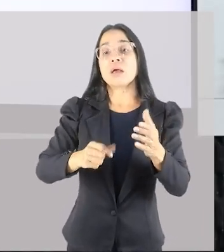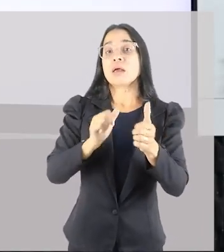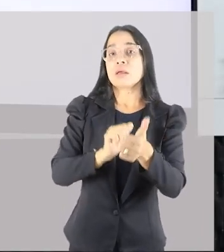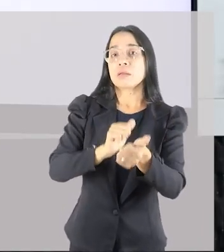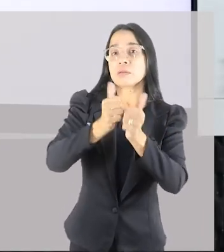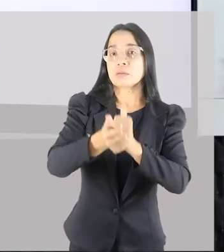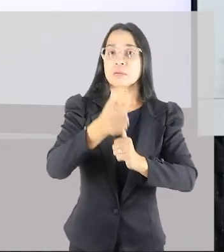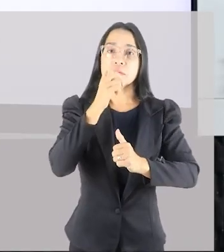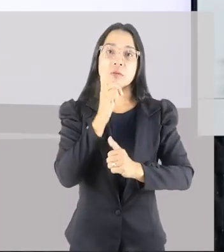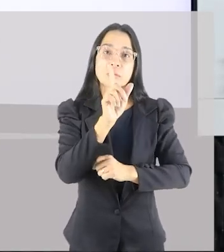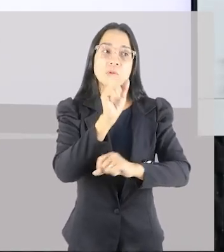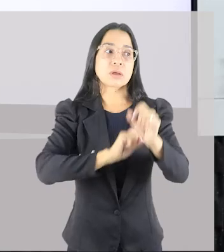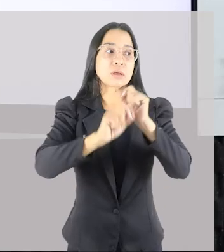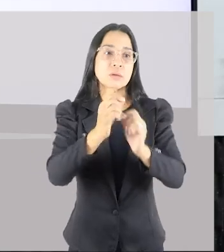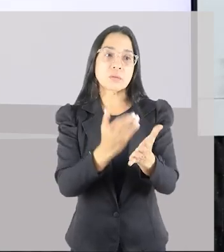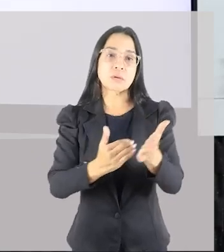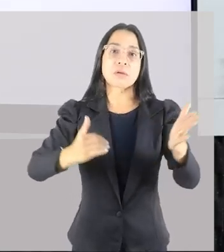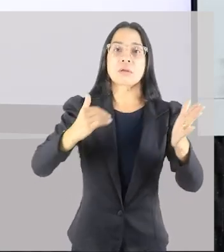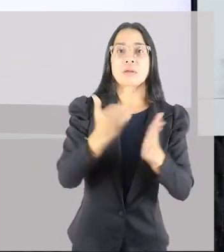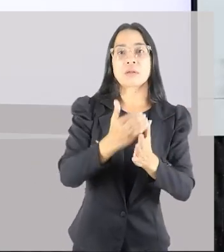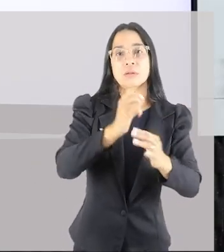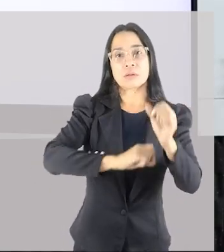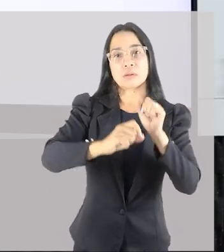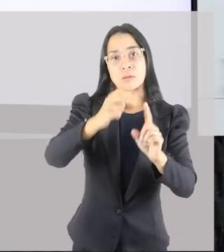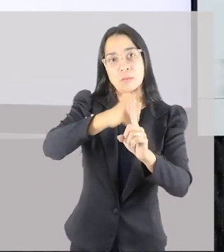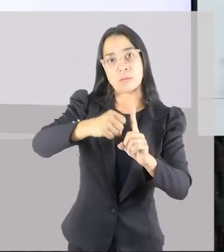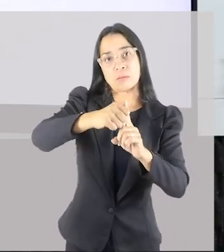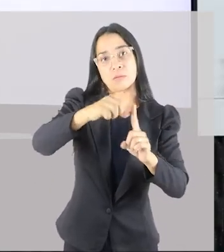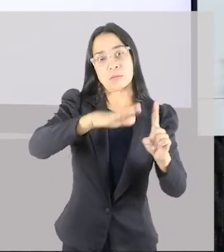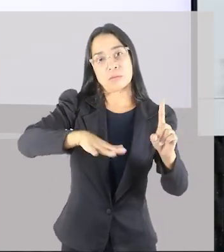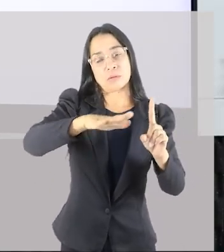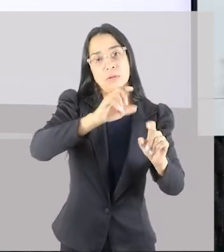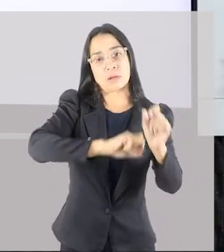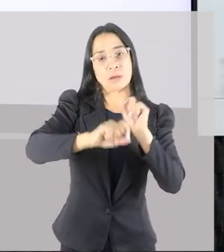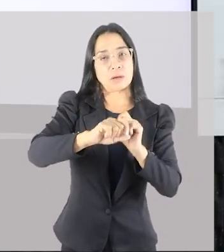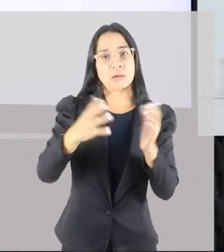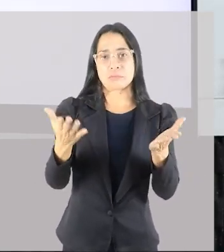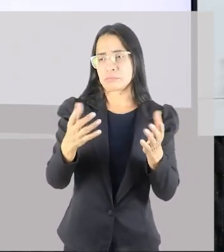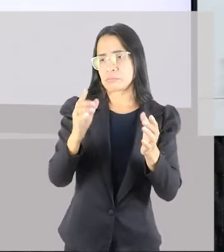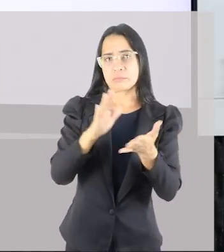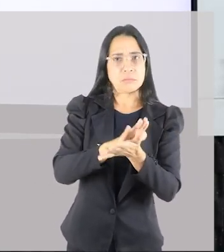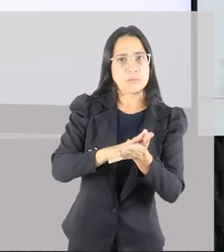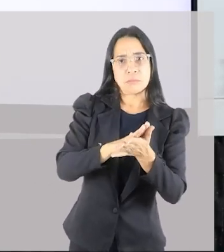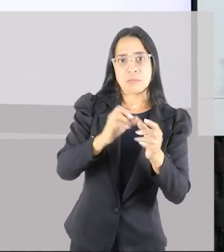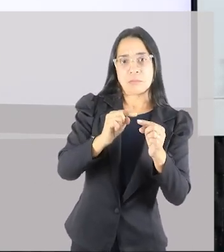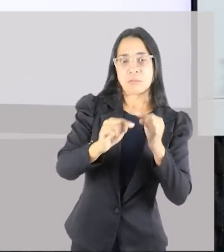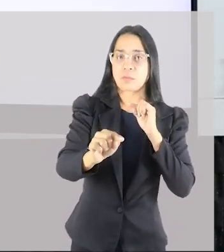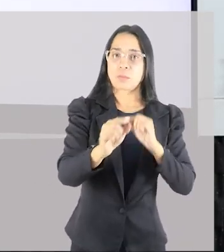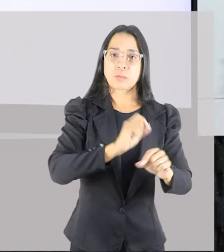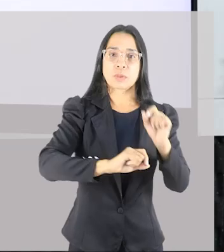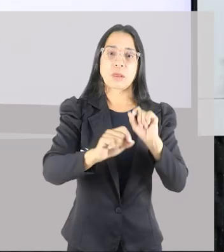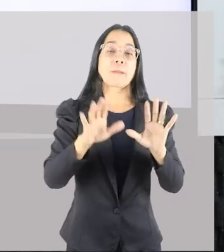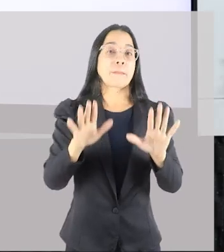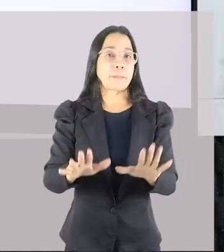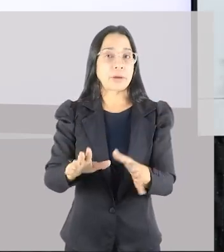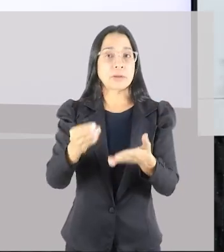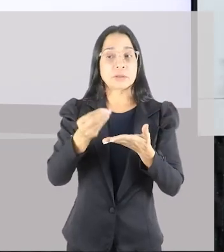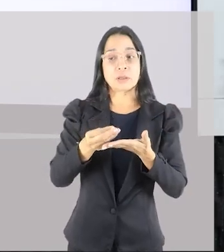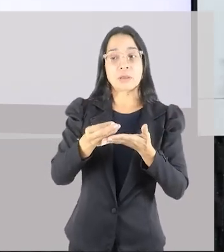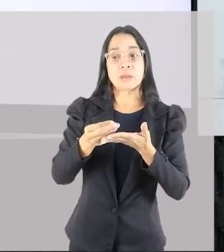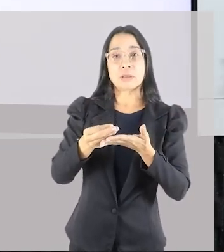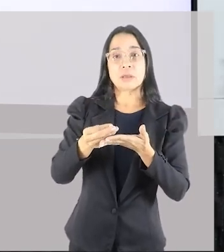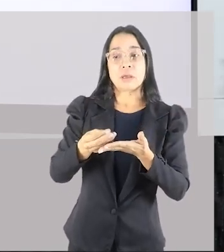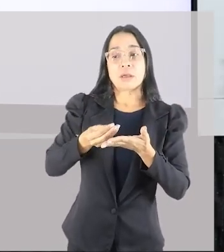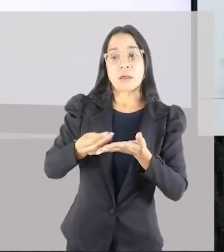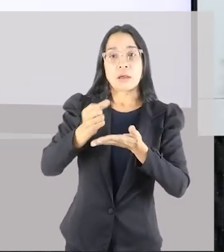uma certa ascensão social nada contra né mas em termos de contribuição